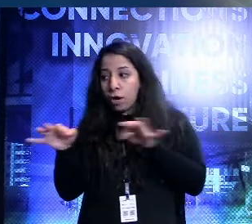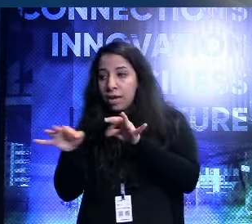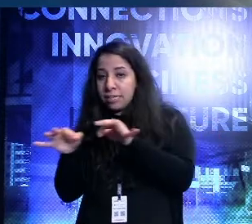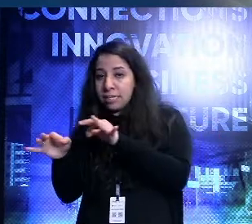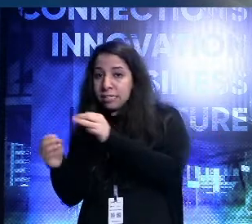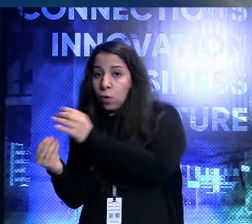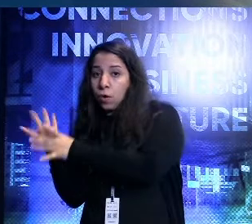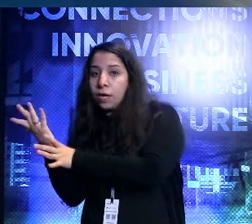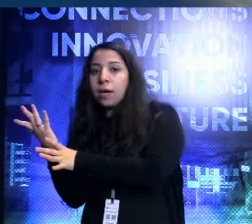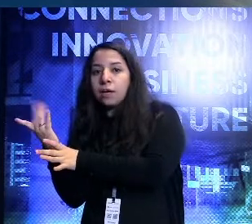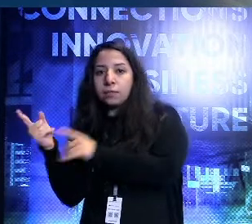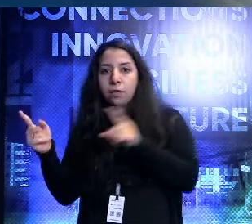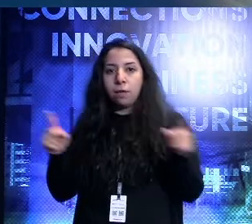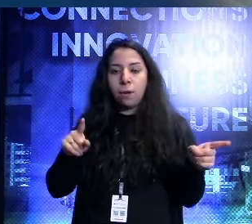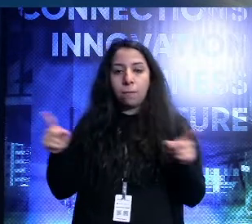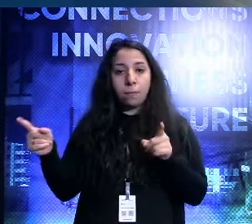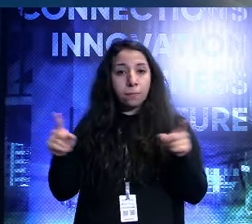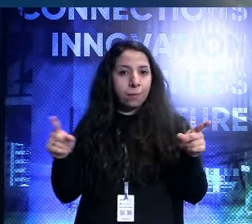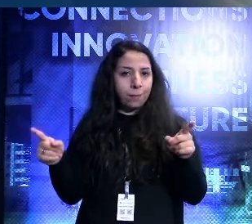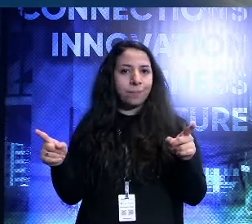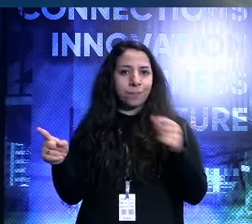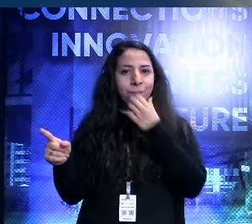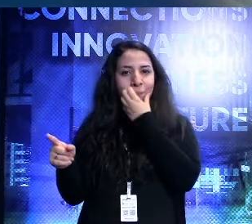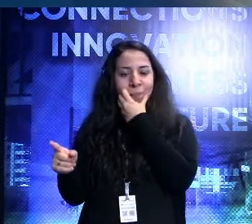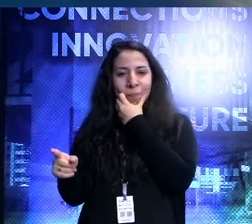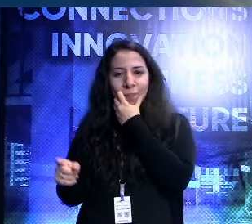desses objetos dentro do teu sistema.